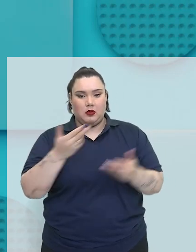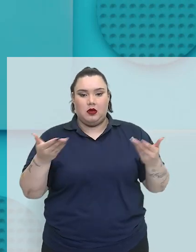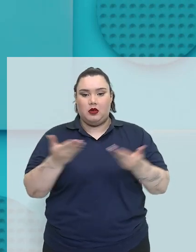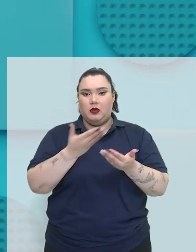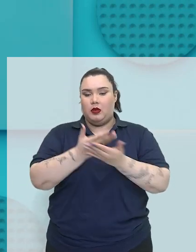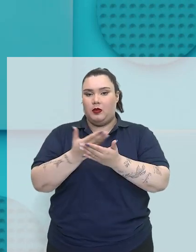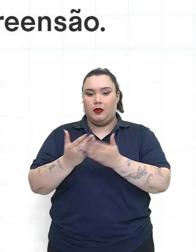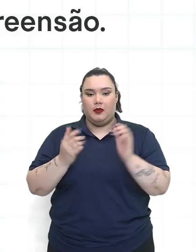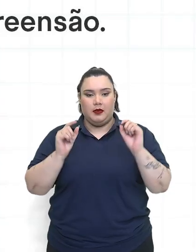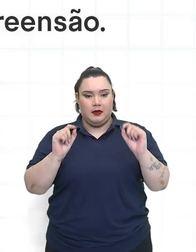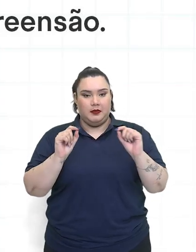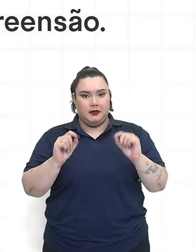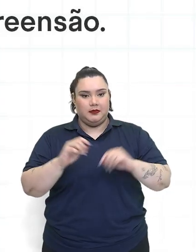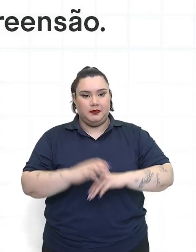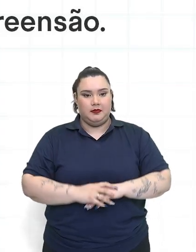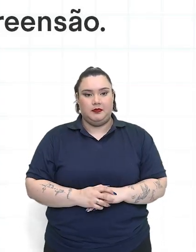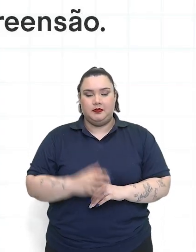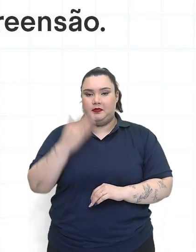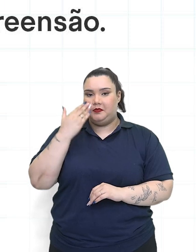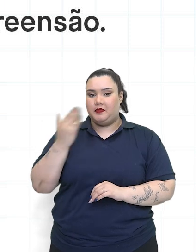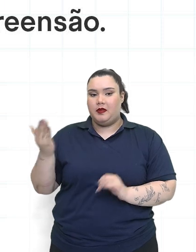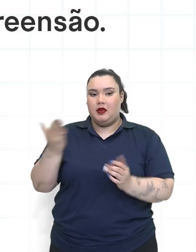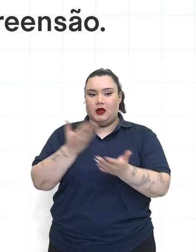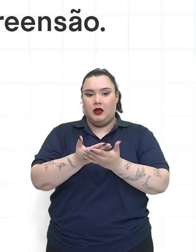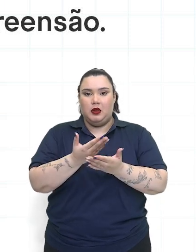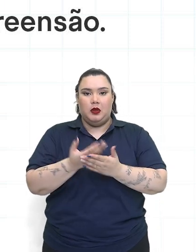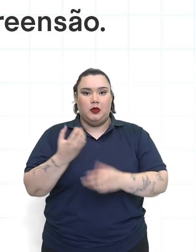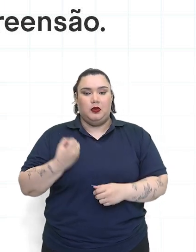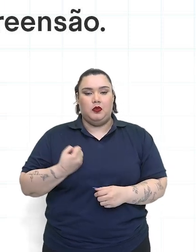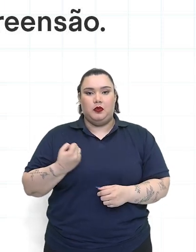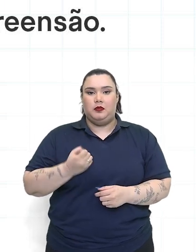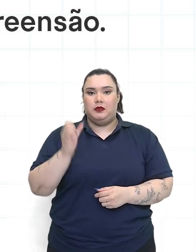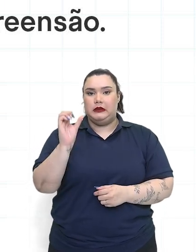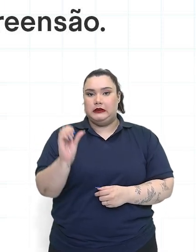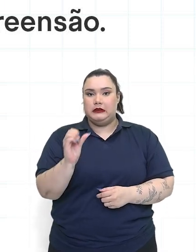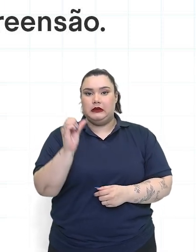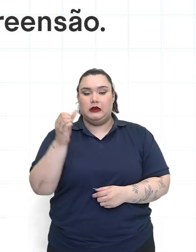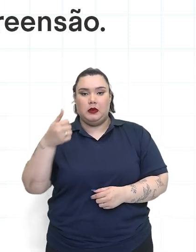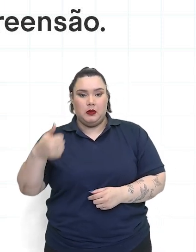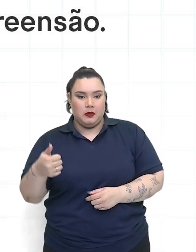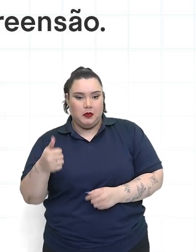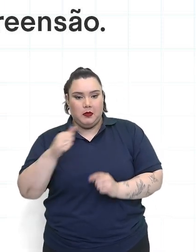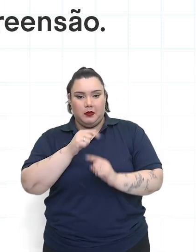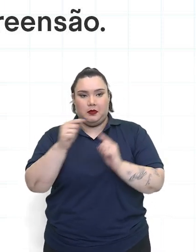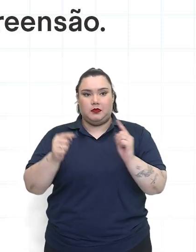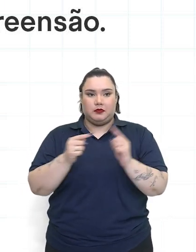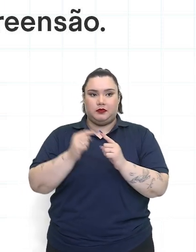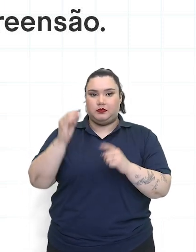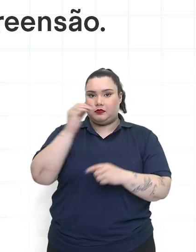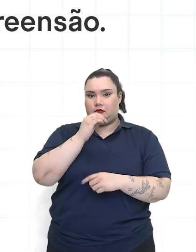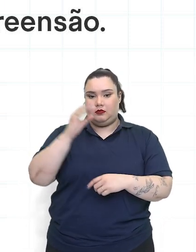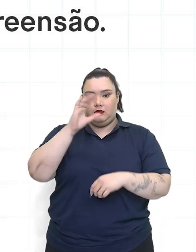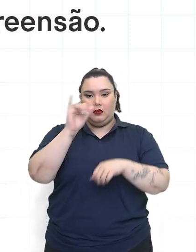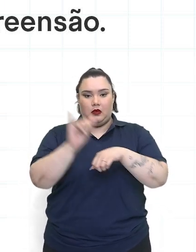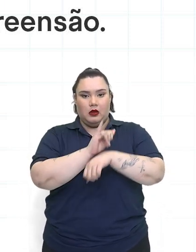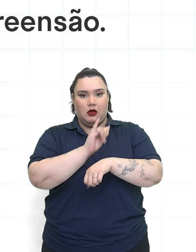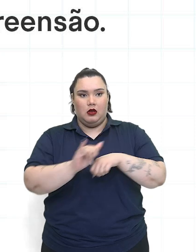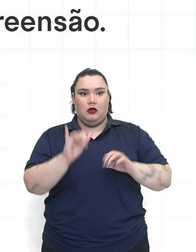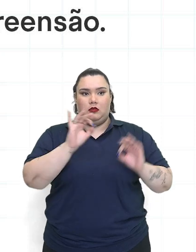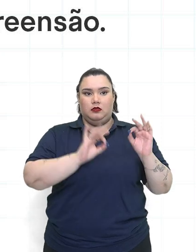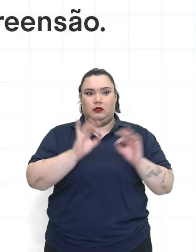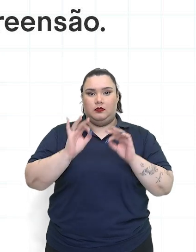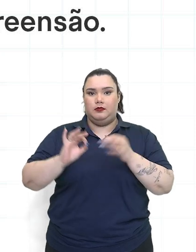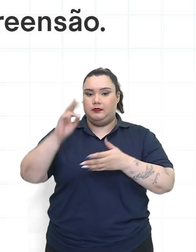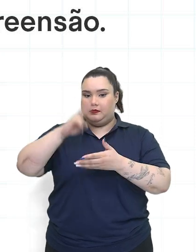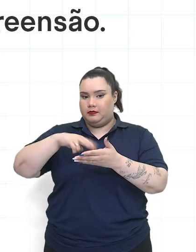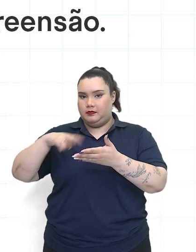para a nossa aula de hoje. Aula de número 61, objetos de conhecimento, estratégias e